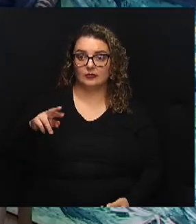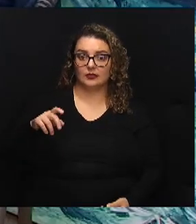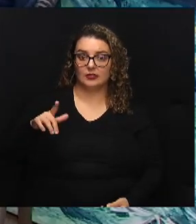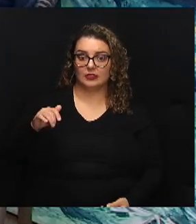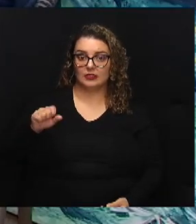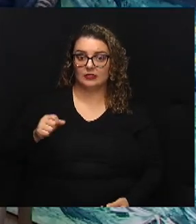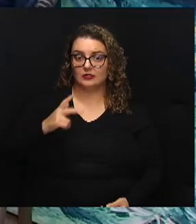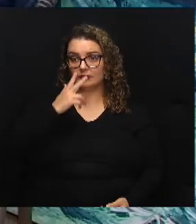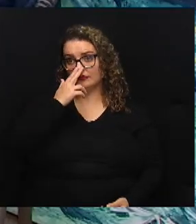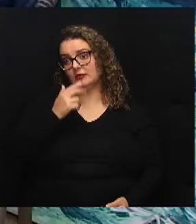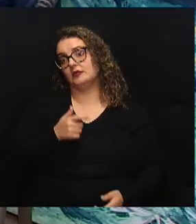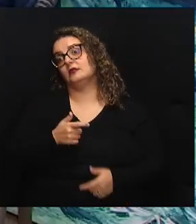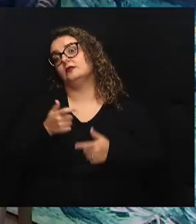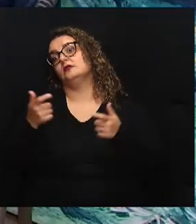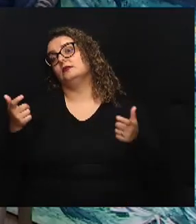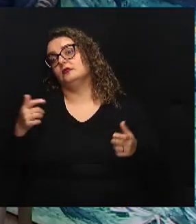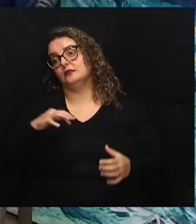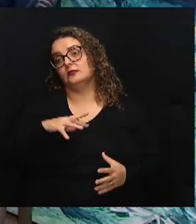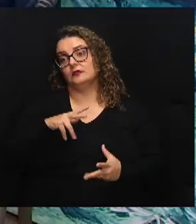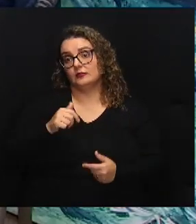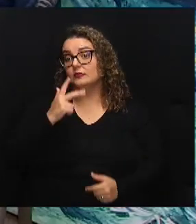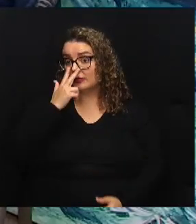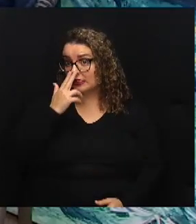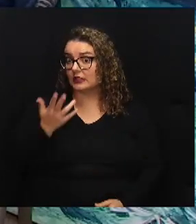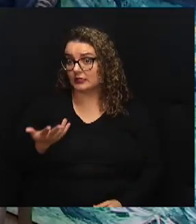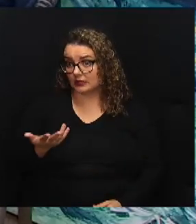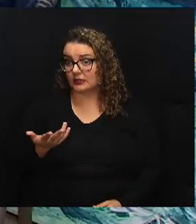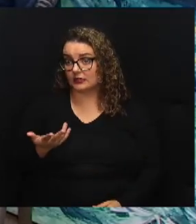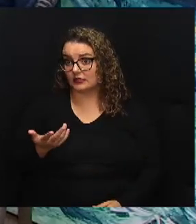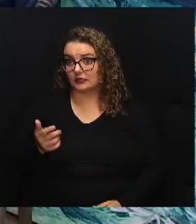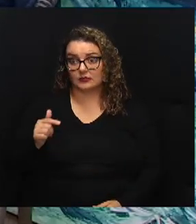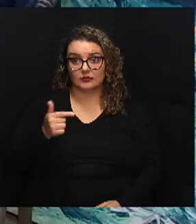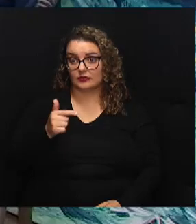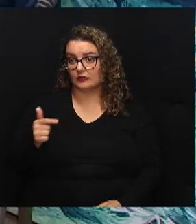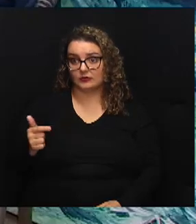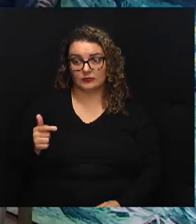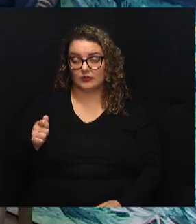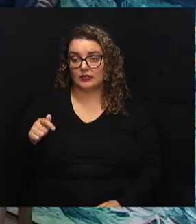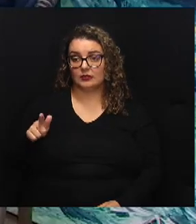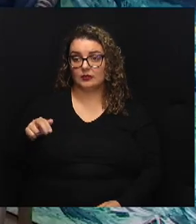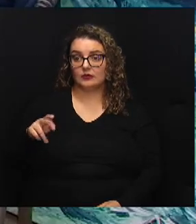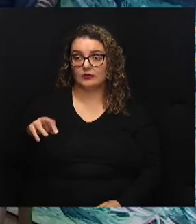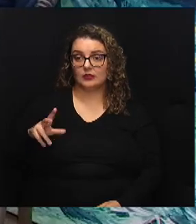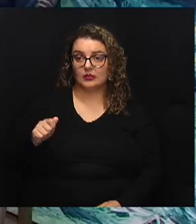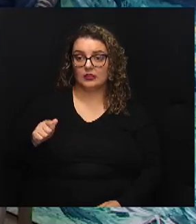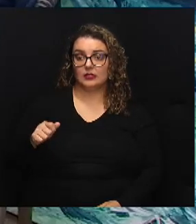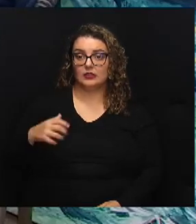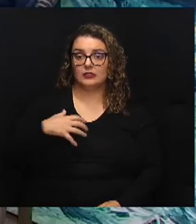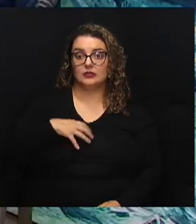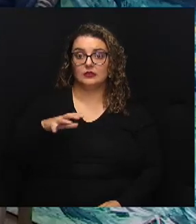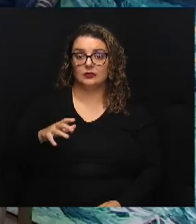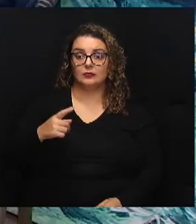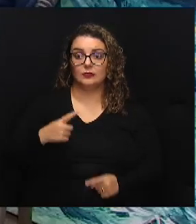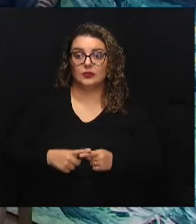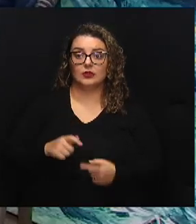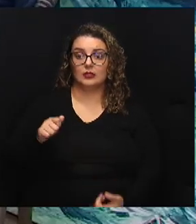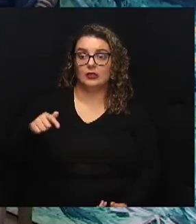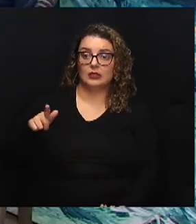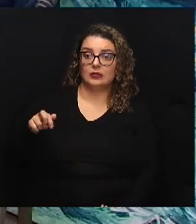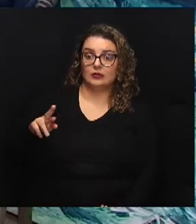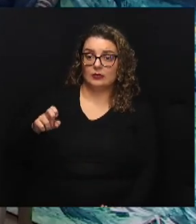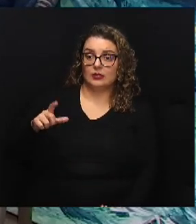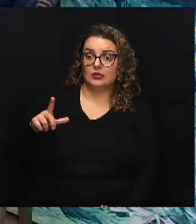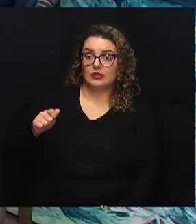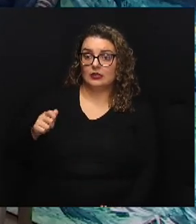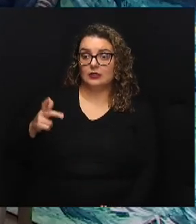que são as maiores do mundo. Parece que não existe aquarela desse tamanho, porque a aquarela é uma técnica